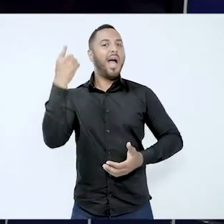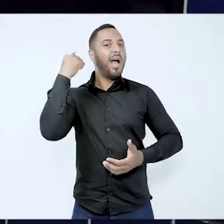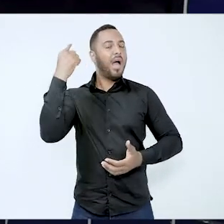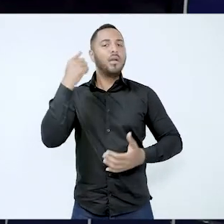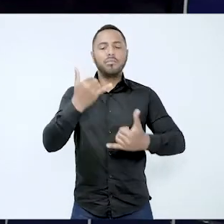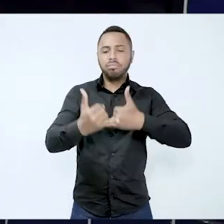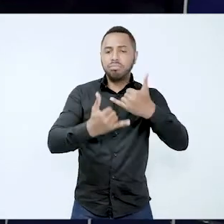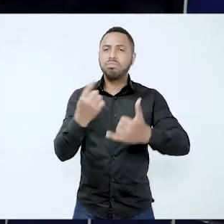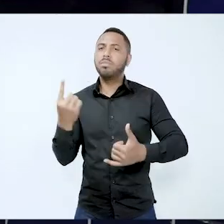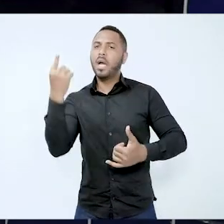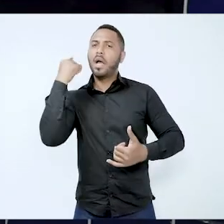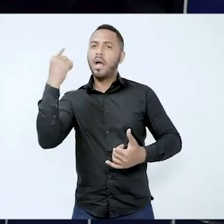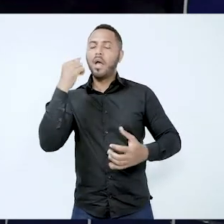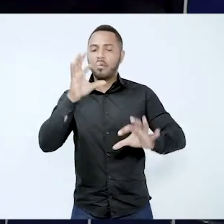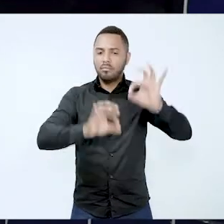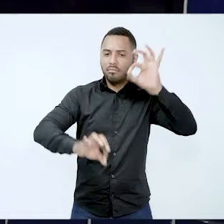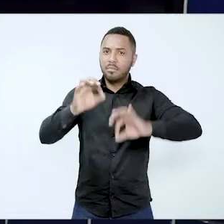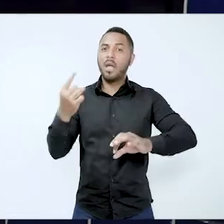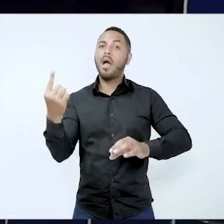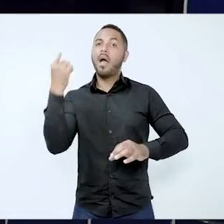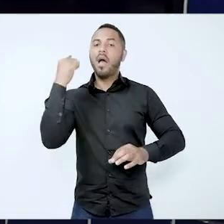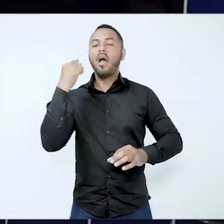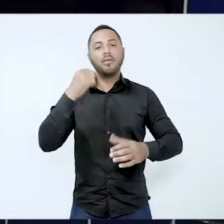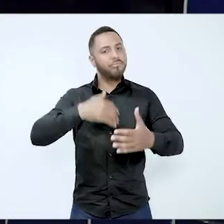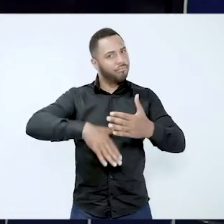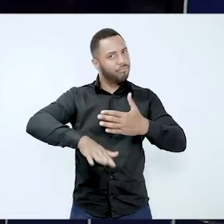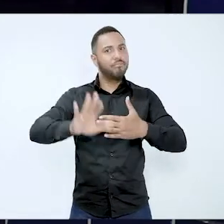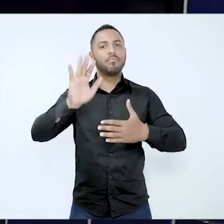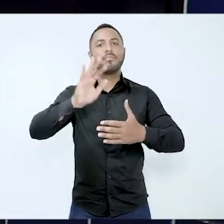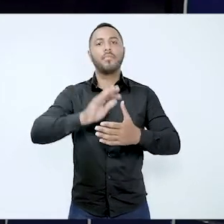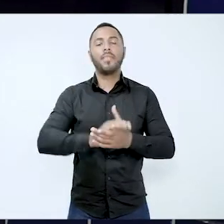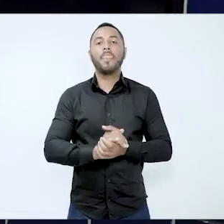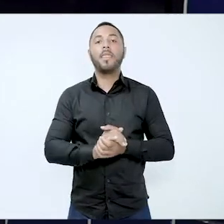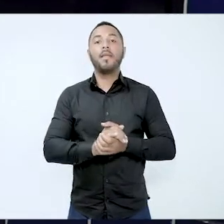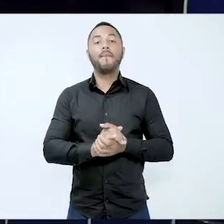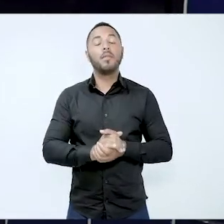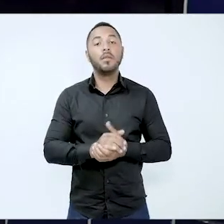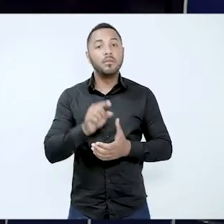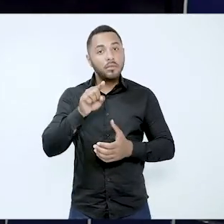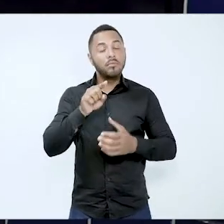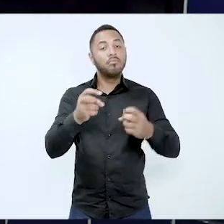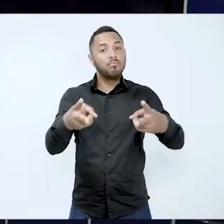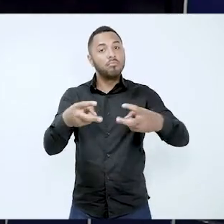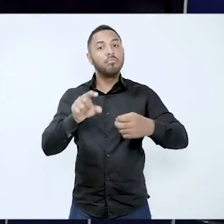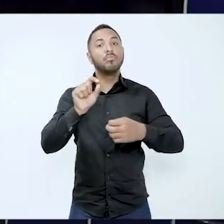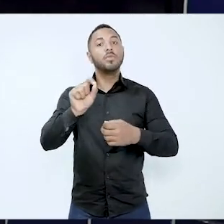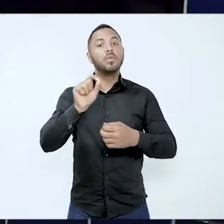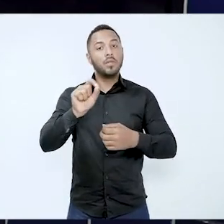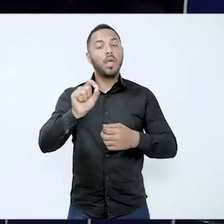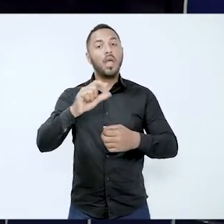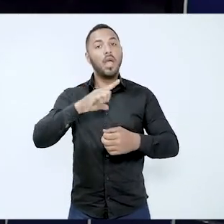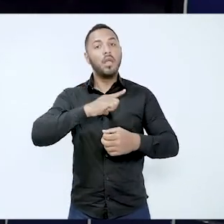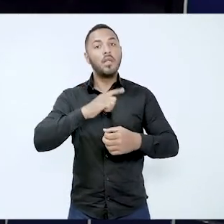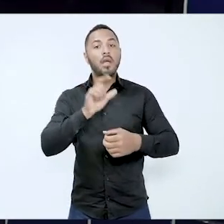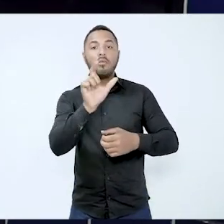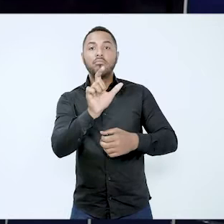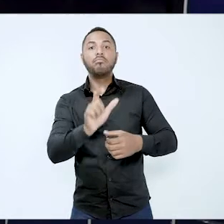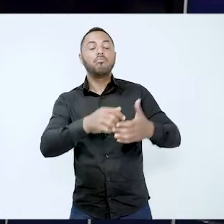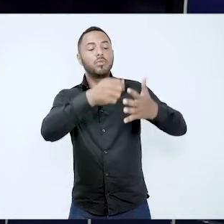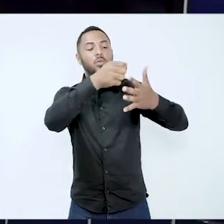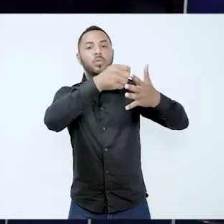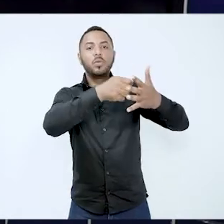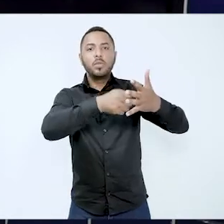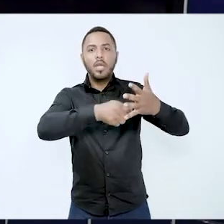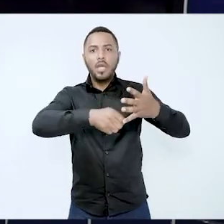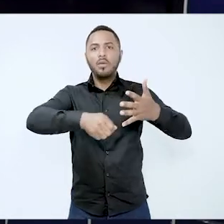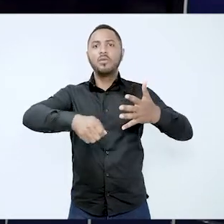ganhávamos, brincávamos, organizávamos e por aí vai. Então, aluno, você vai percebendo essas marcas textuais